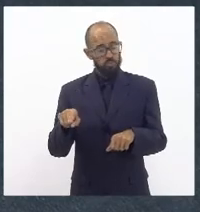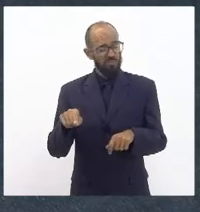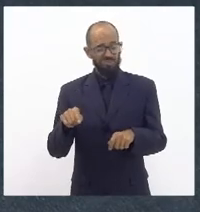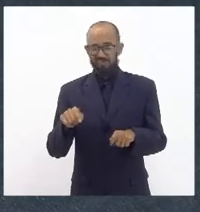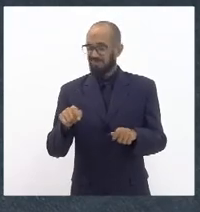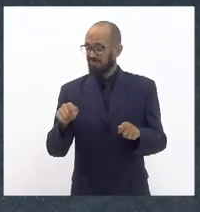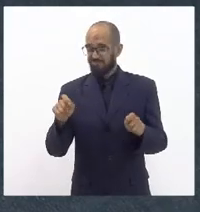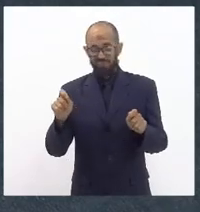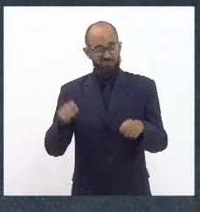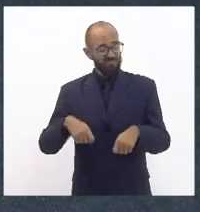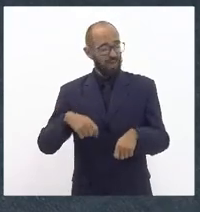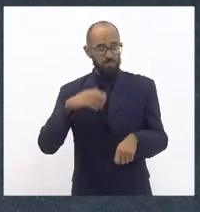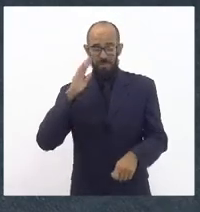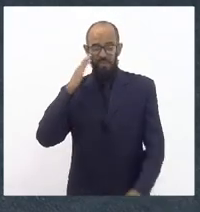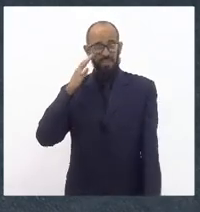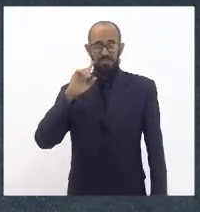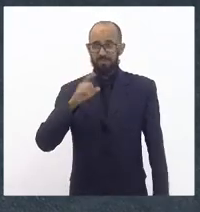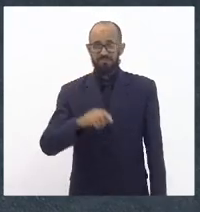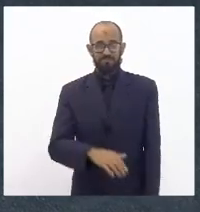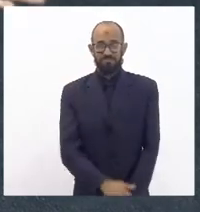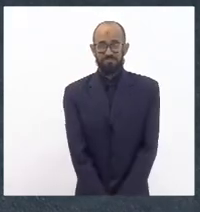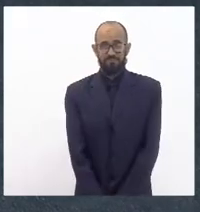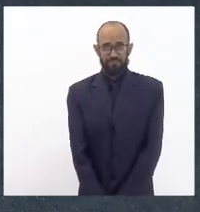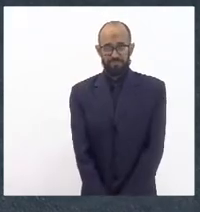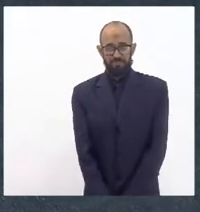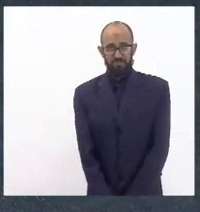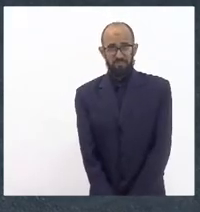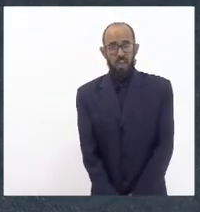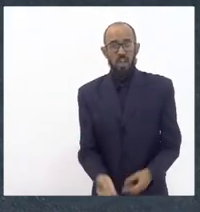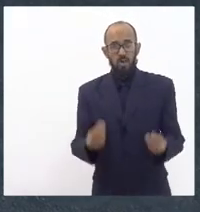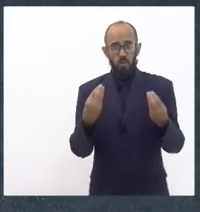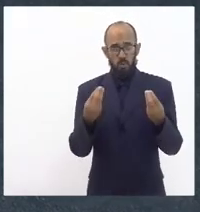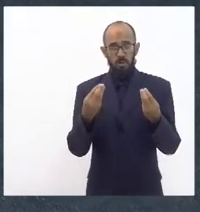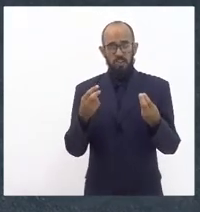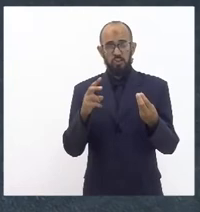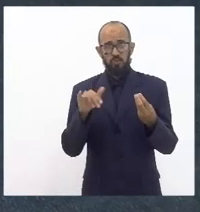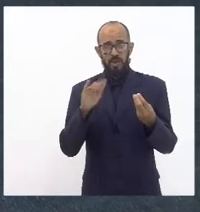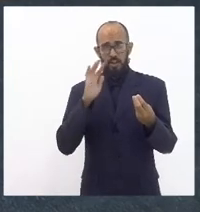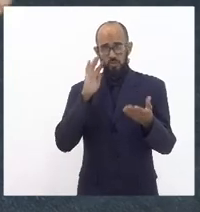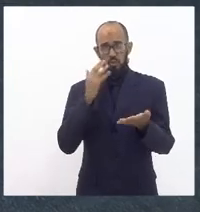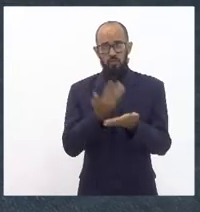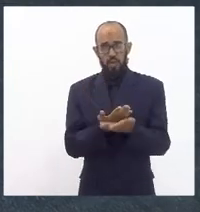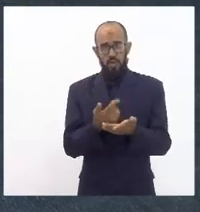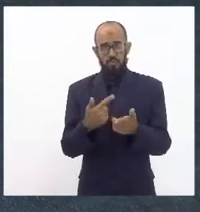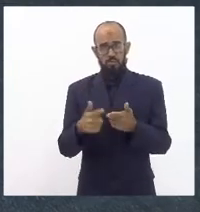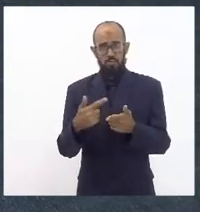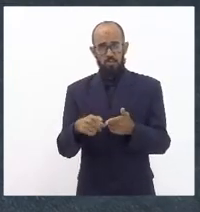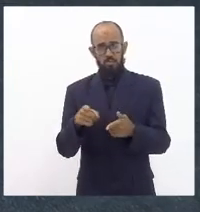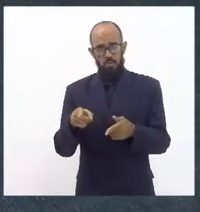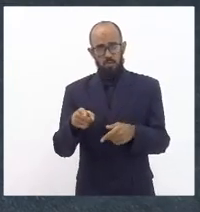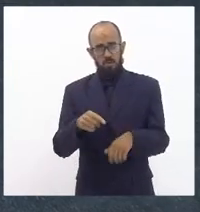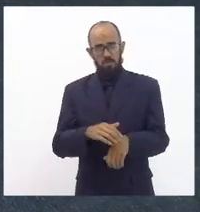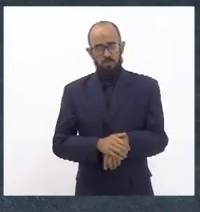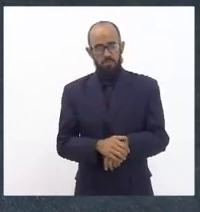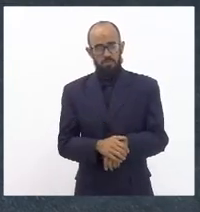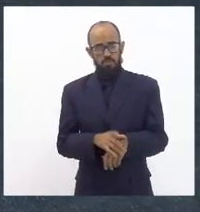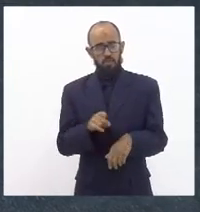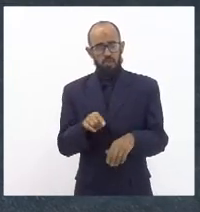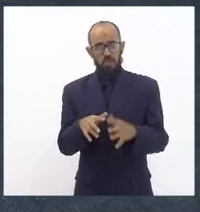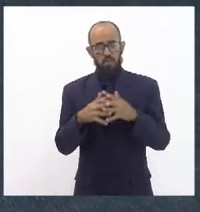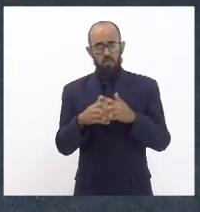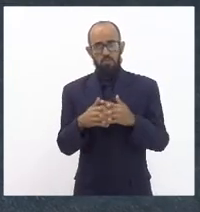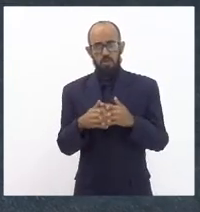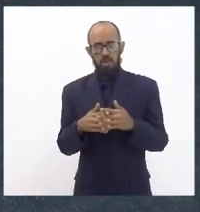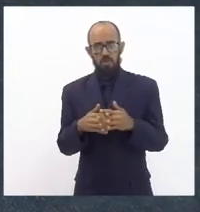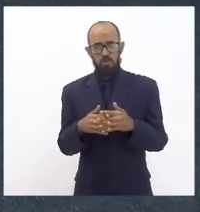não tá não entendeu isso E aí como é que nós vamos resolver essa parada tá quer dizer Realmente é complicado